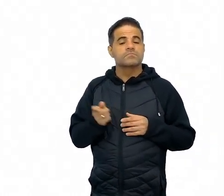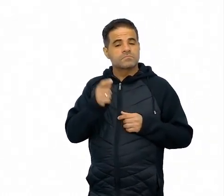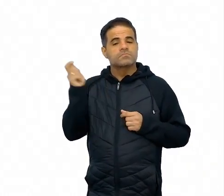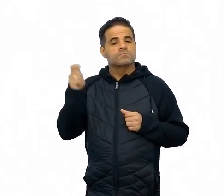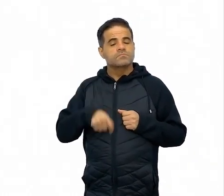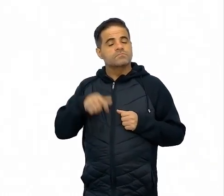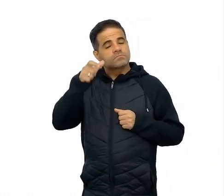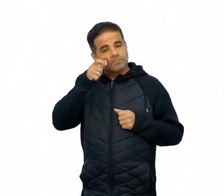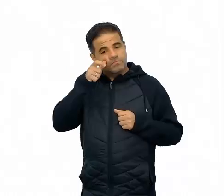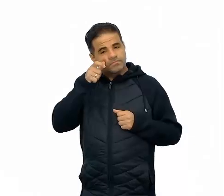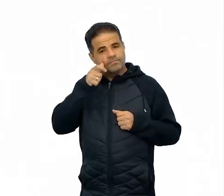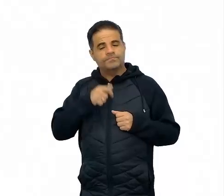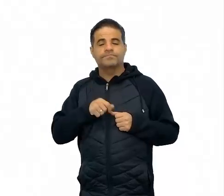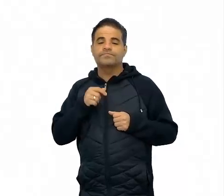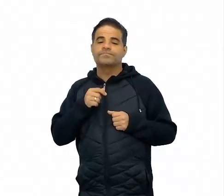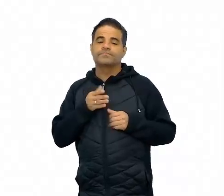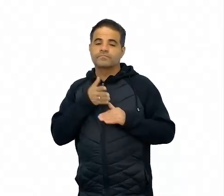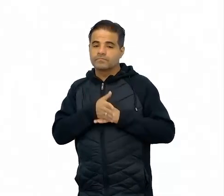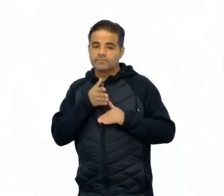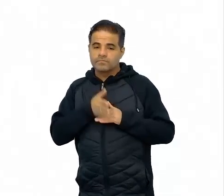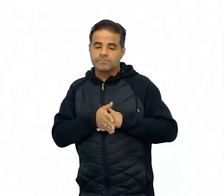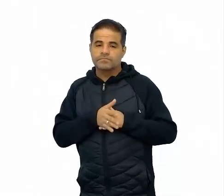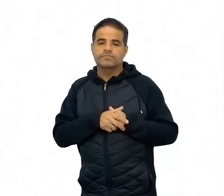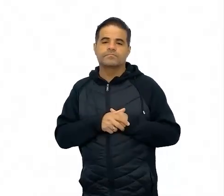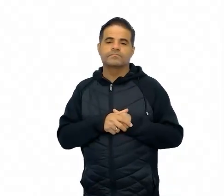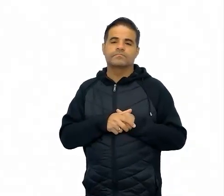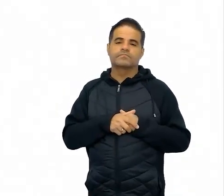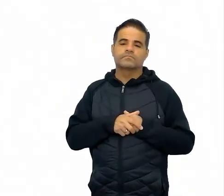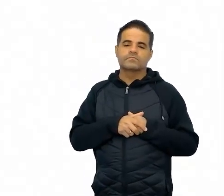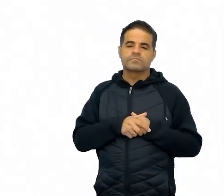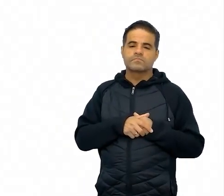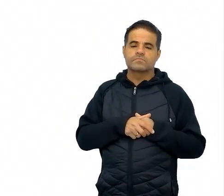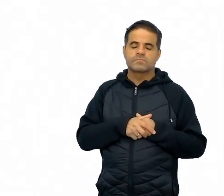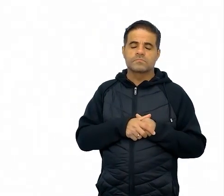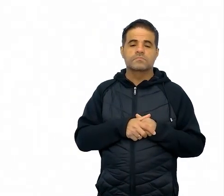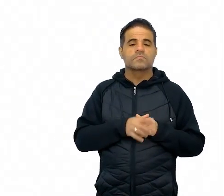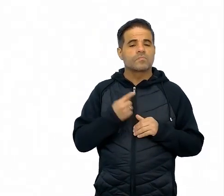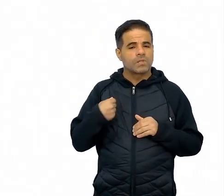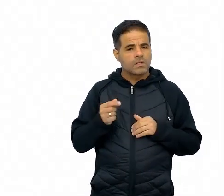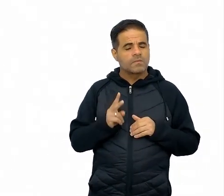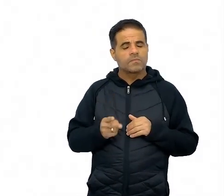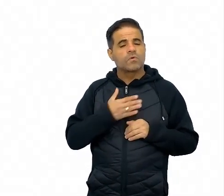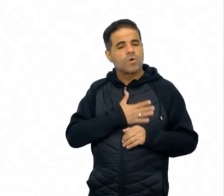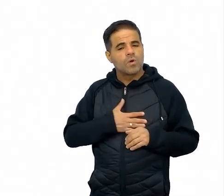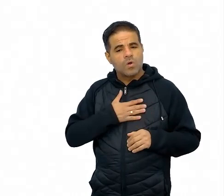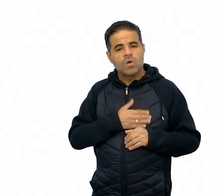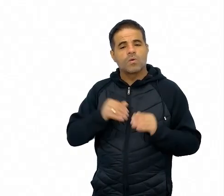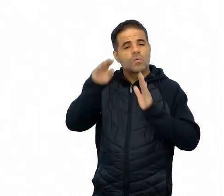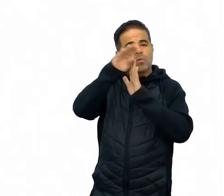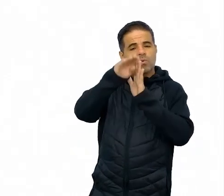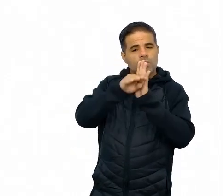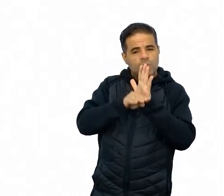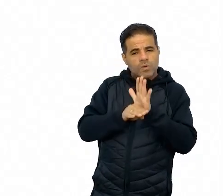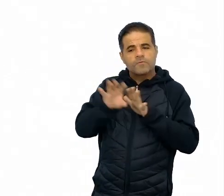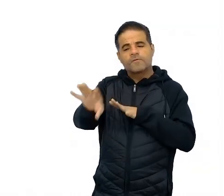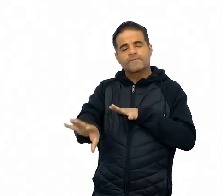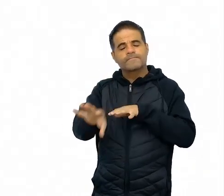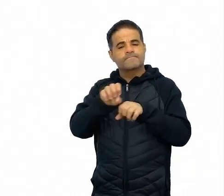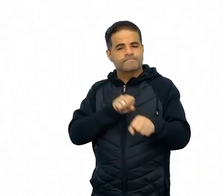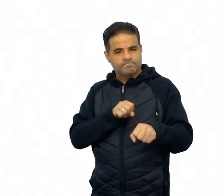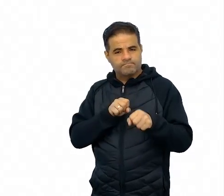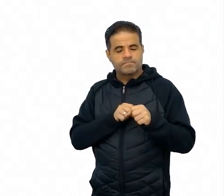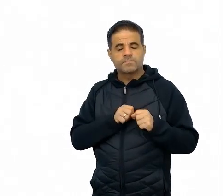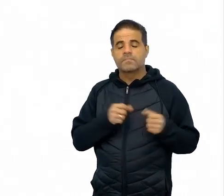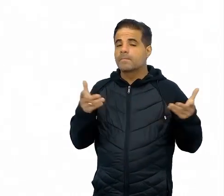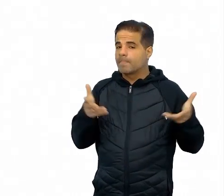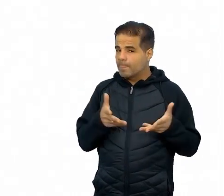possa assistir também as passadas. A gente sempre gosta de apresentar aqui um cronograma da formação, tá bom?